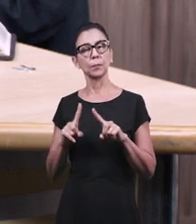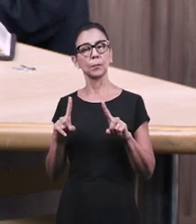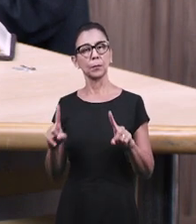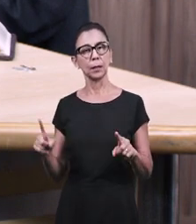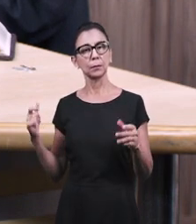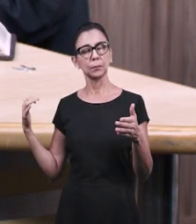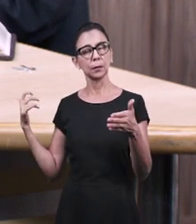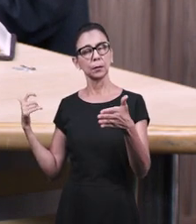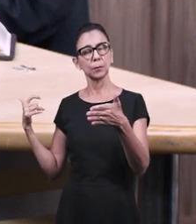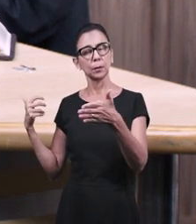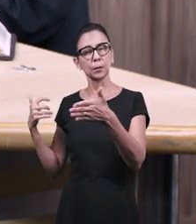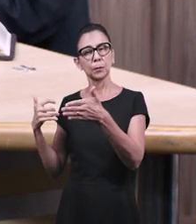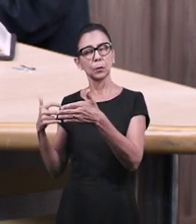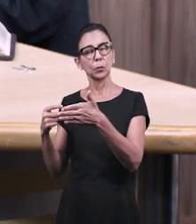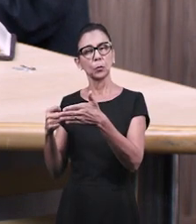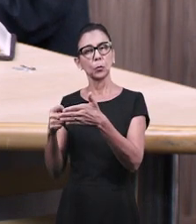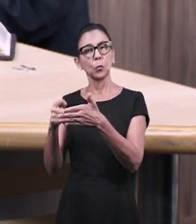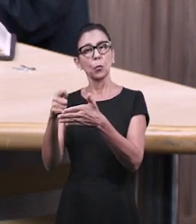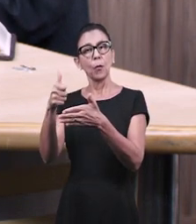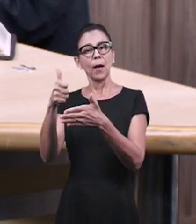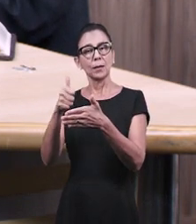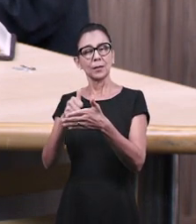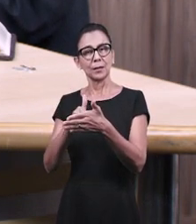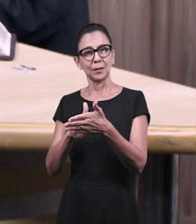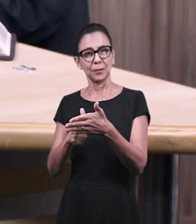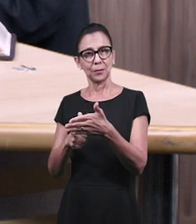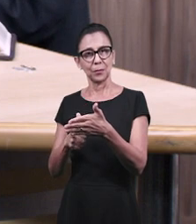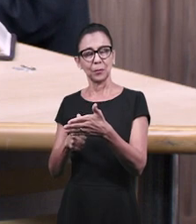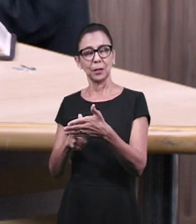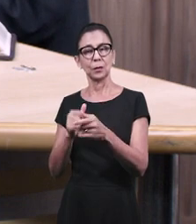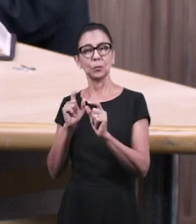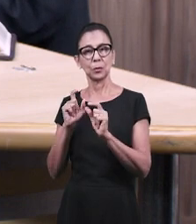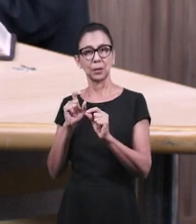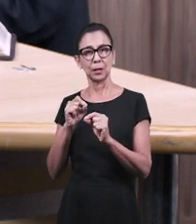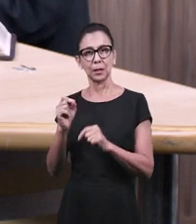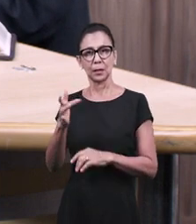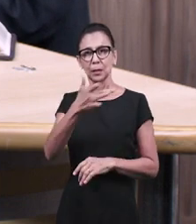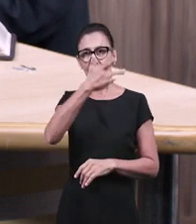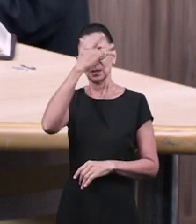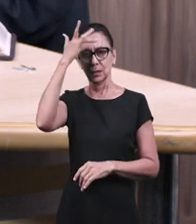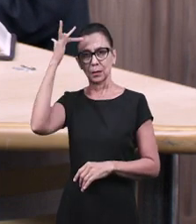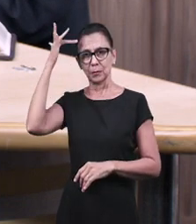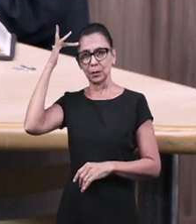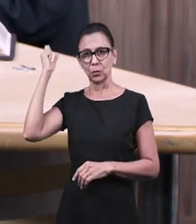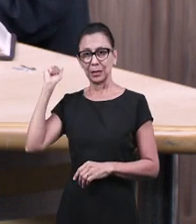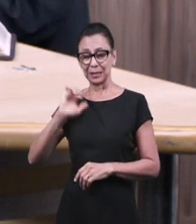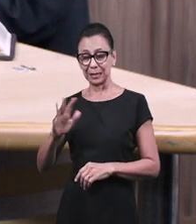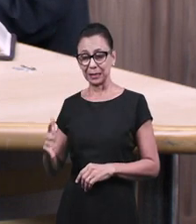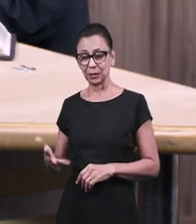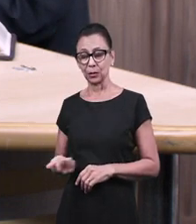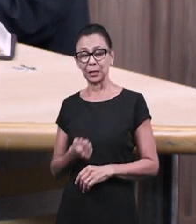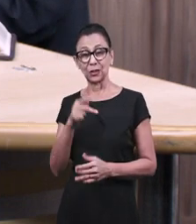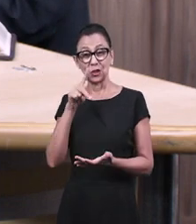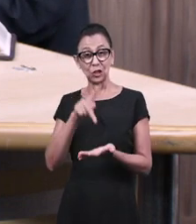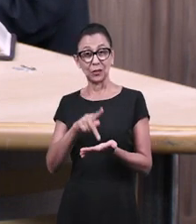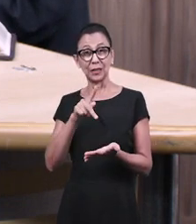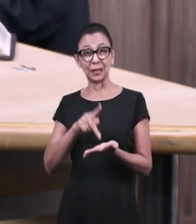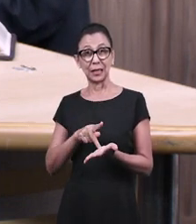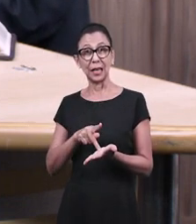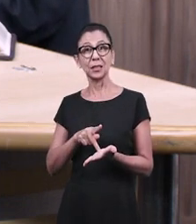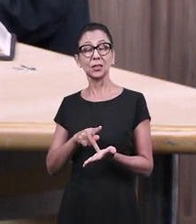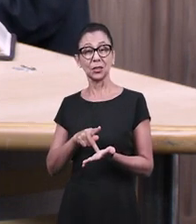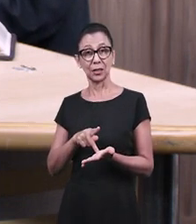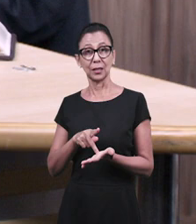e já é chegada, em que os verdadeiros adoradores adorarão ao Pai em espírito e em